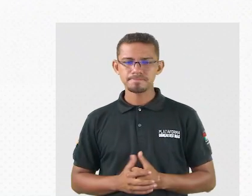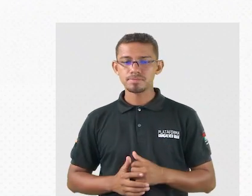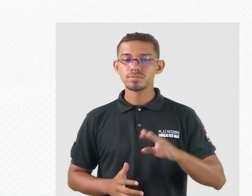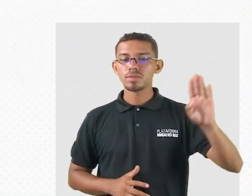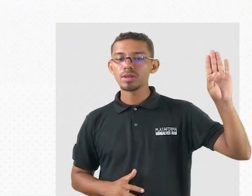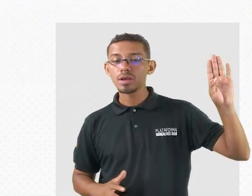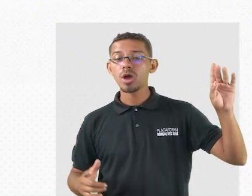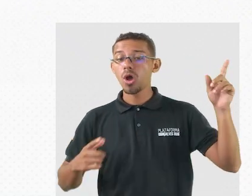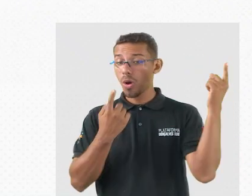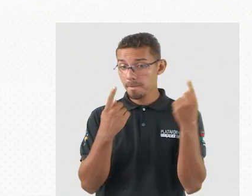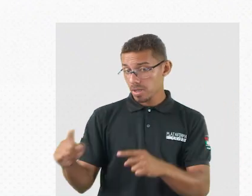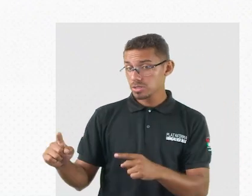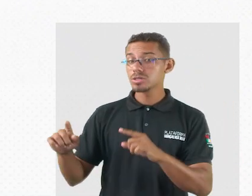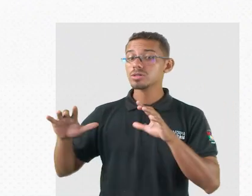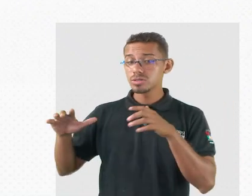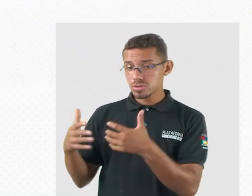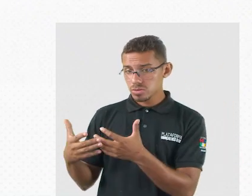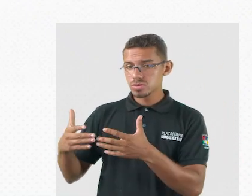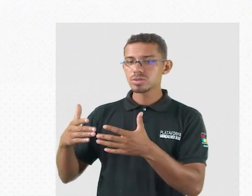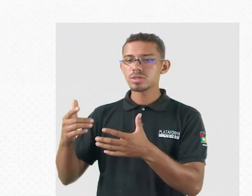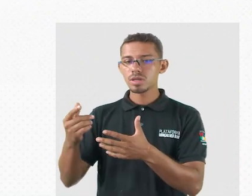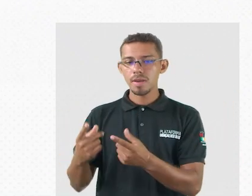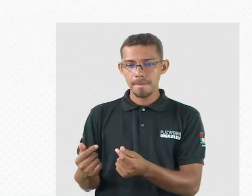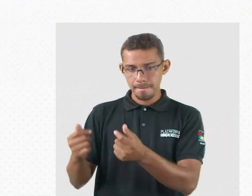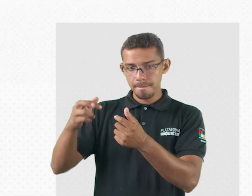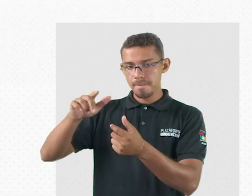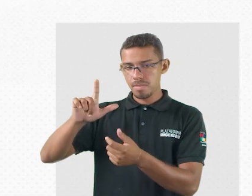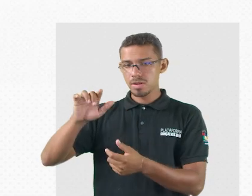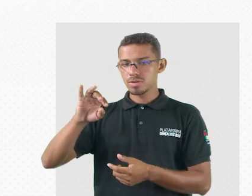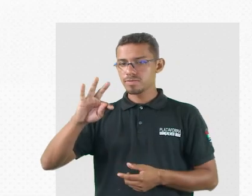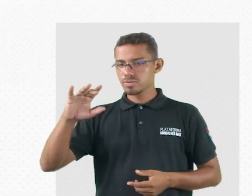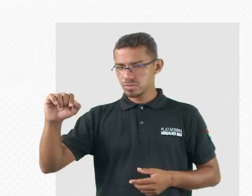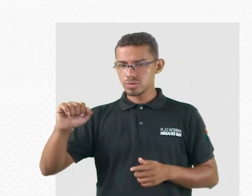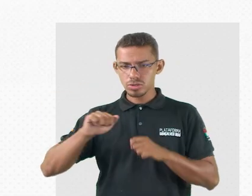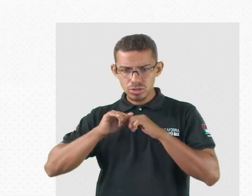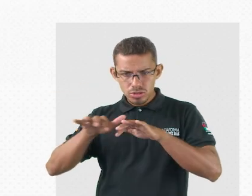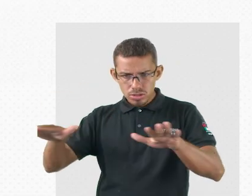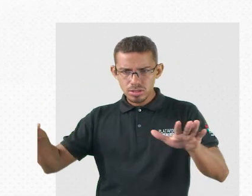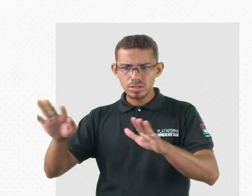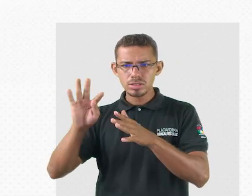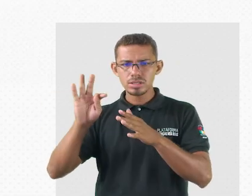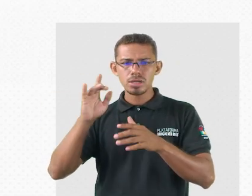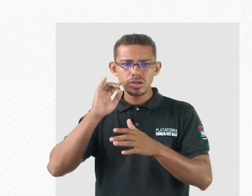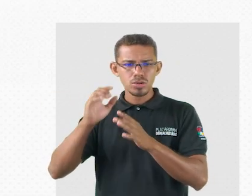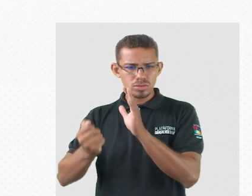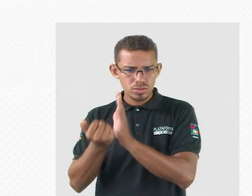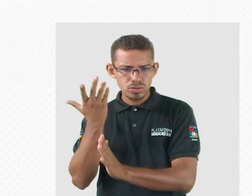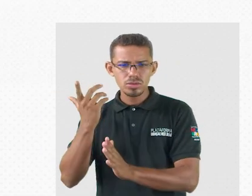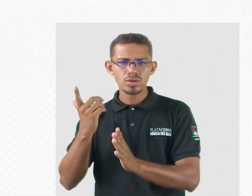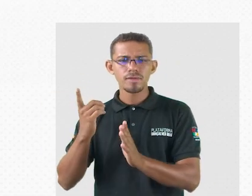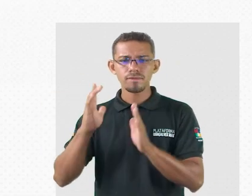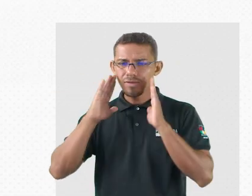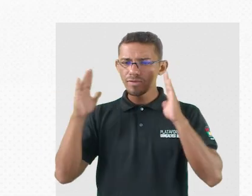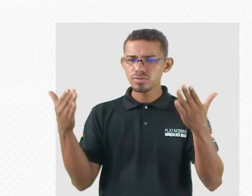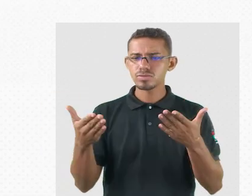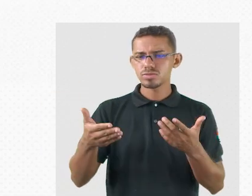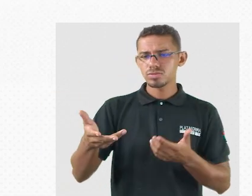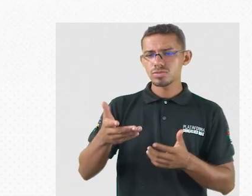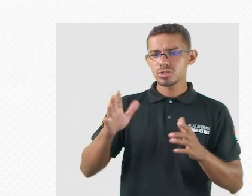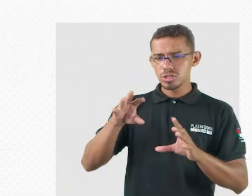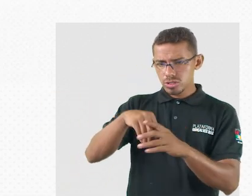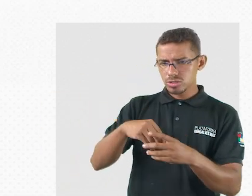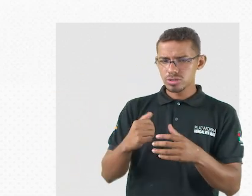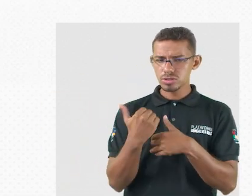B. Combatiam a concentração de terras nas mãos dos latifundiários, que gerava a tensão com os produtores voltados para o mercado